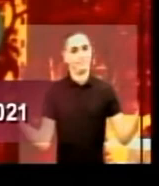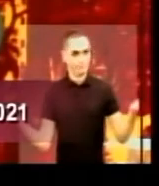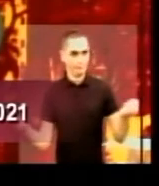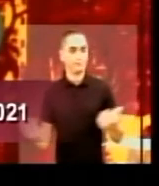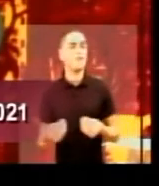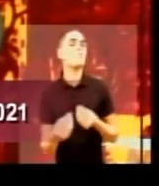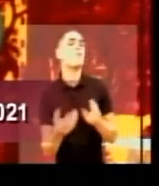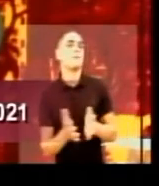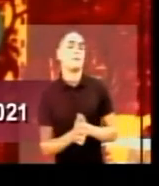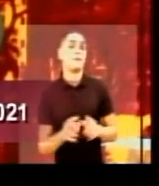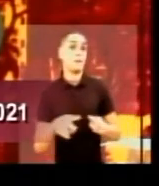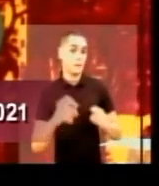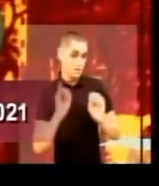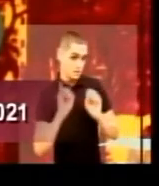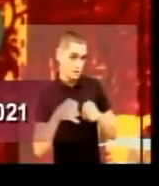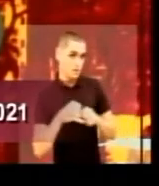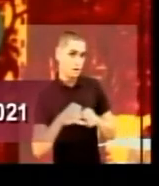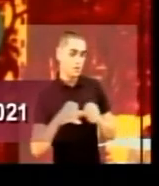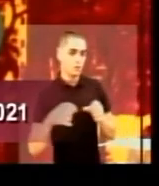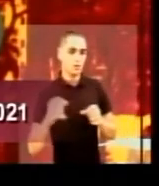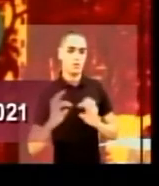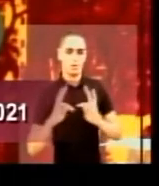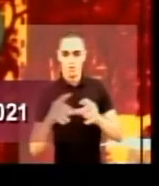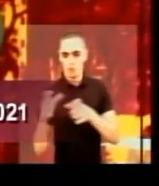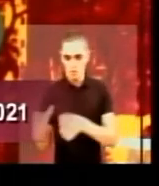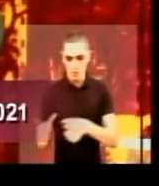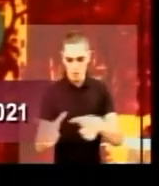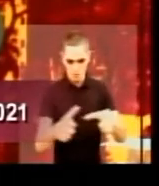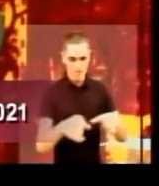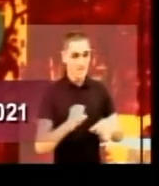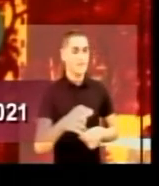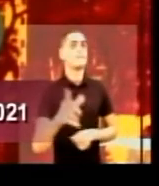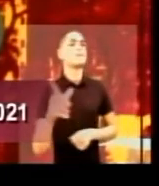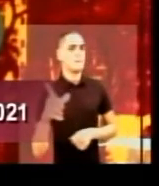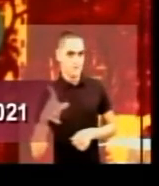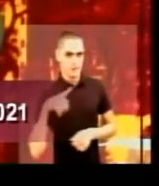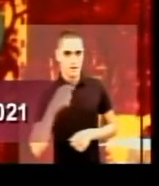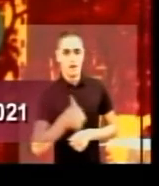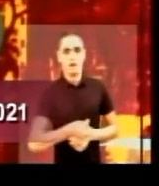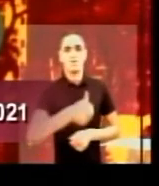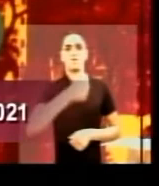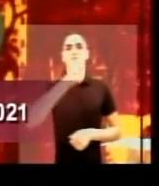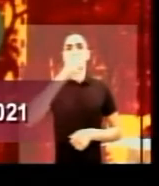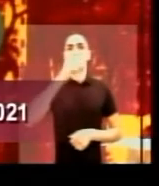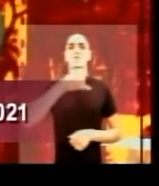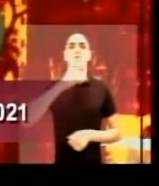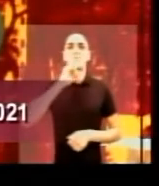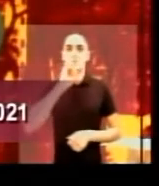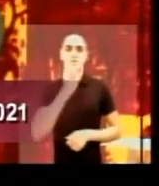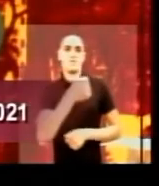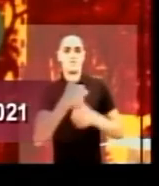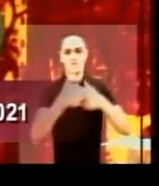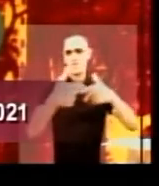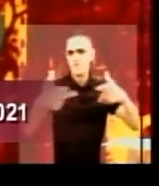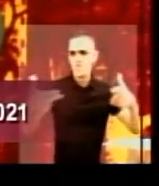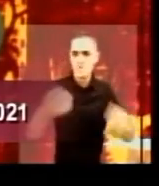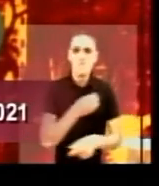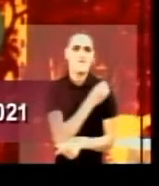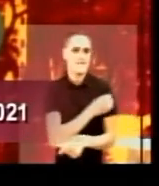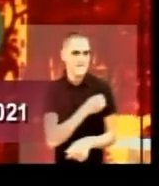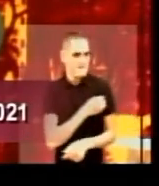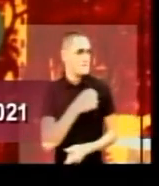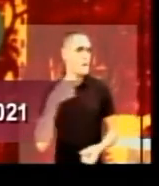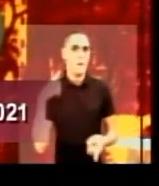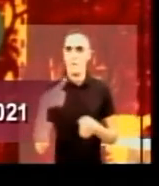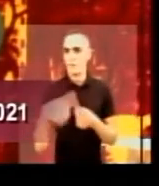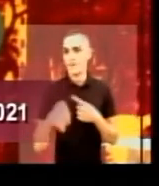locais onde a predominância é o fornecimento de bebida alcoólica, o consumo de bebida alcoólica no local, eles estão